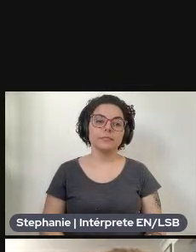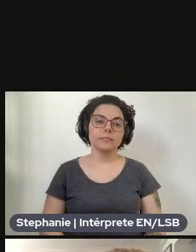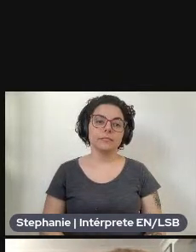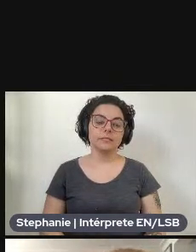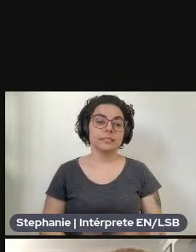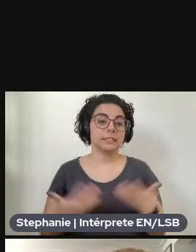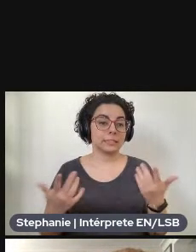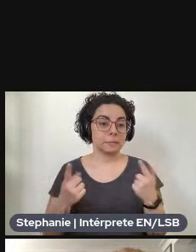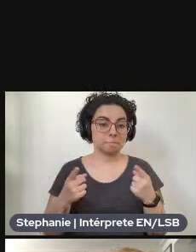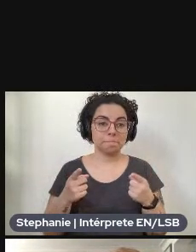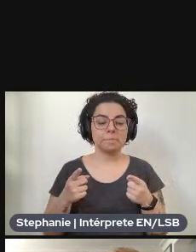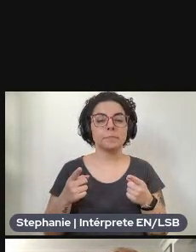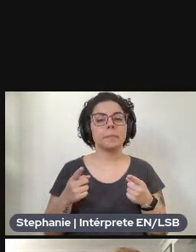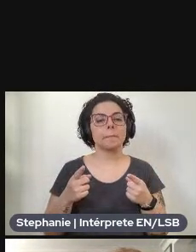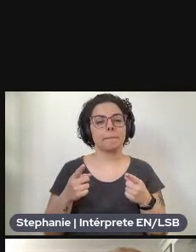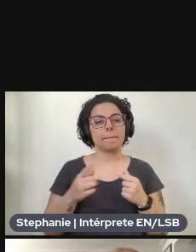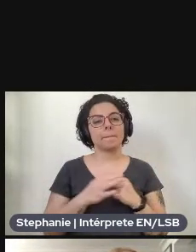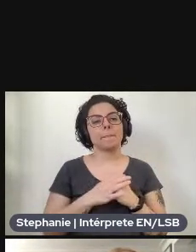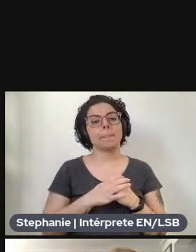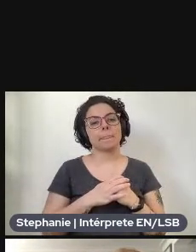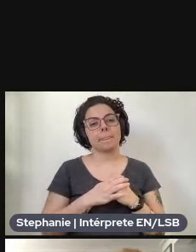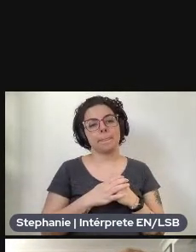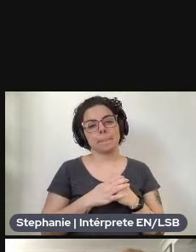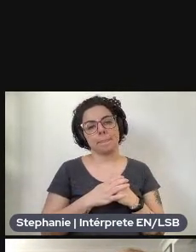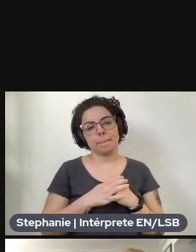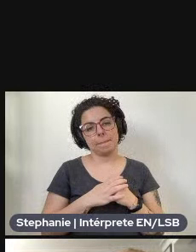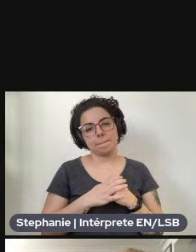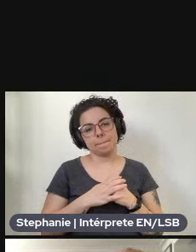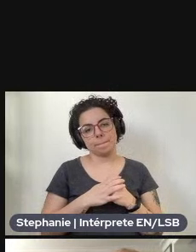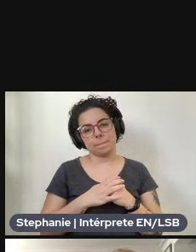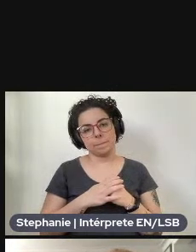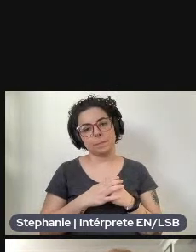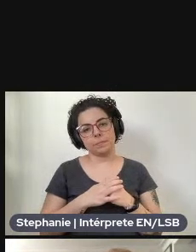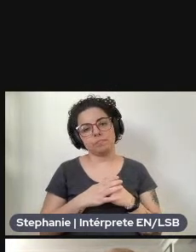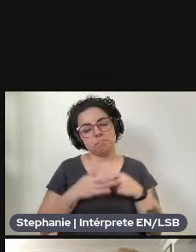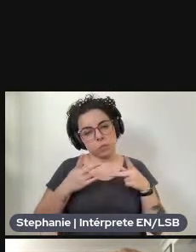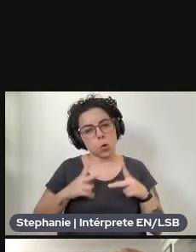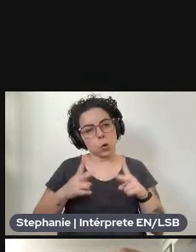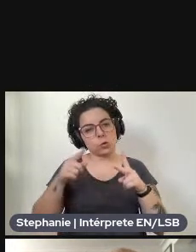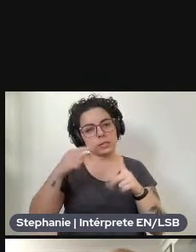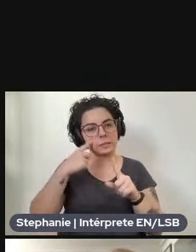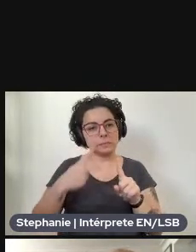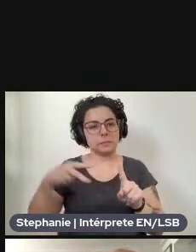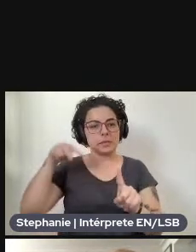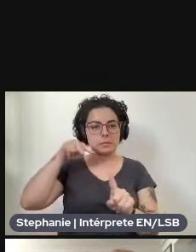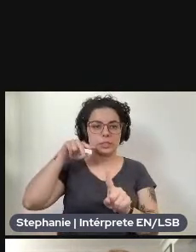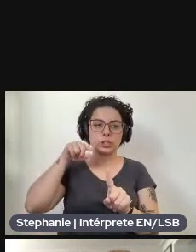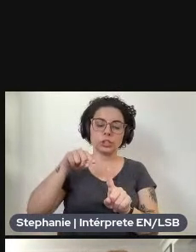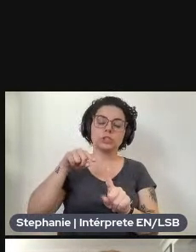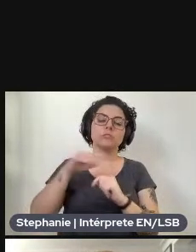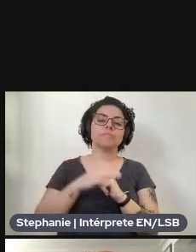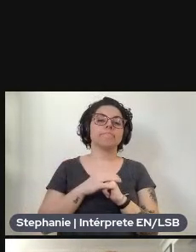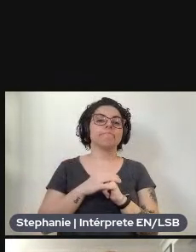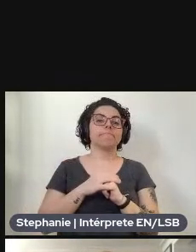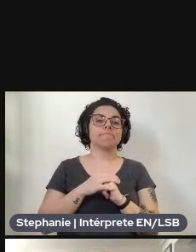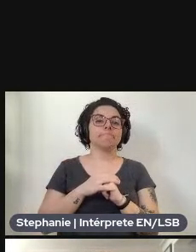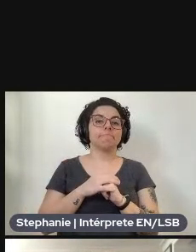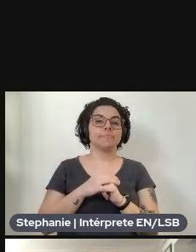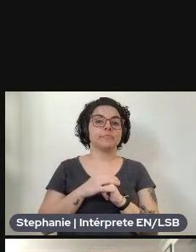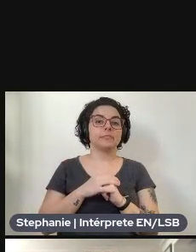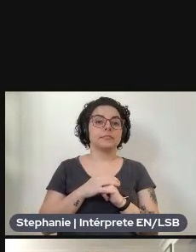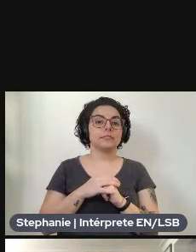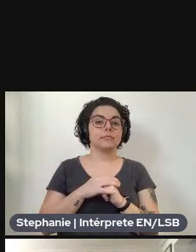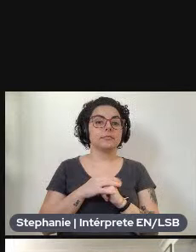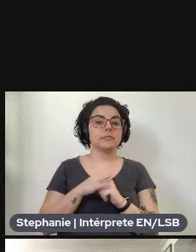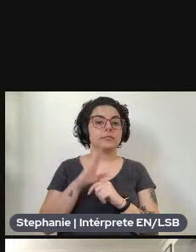continuarmos neste tom ou nesta perspectiva, não esqueçamos qual é o traço fundamental com que estamos a